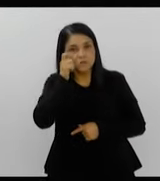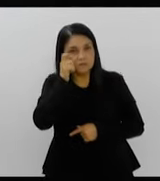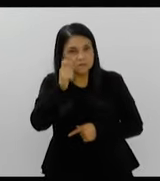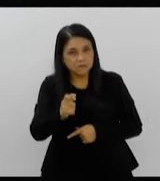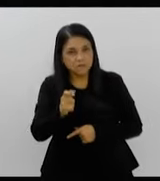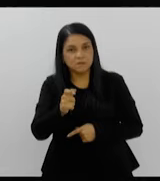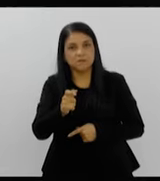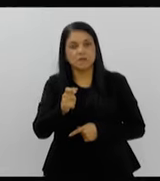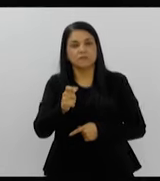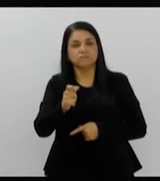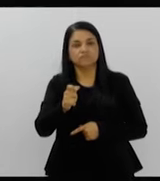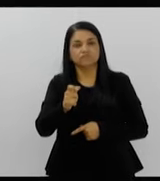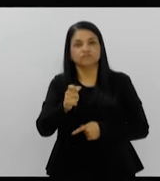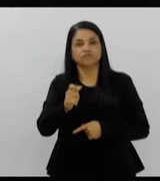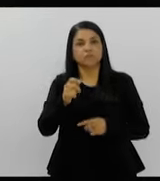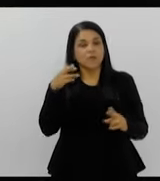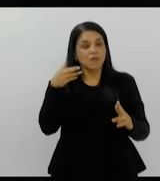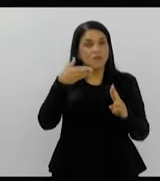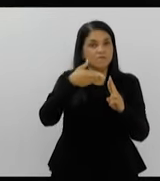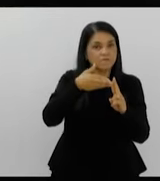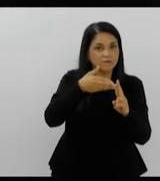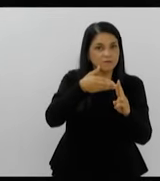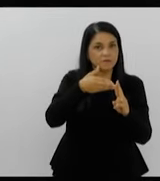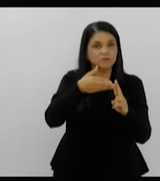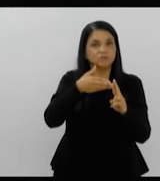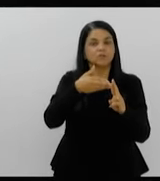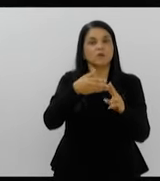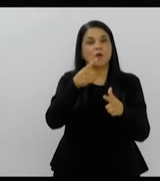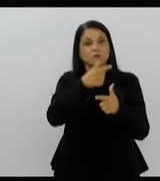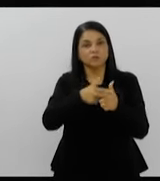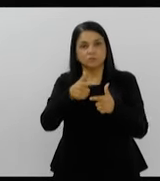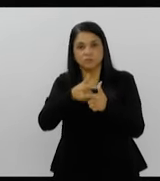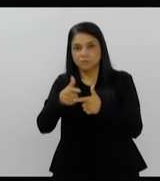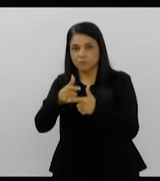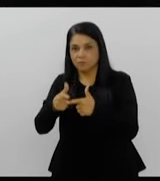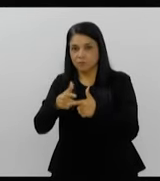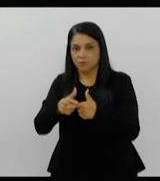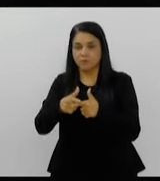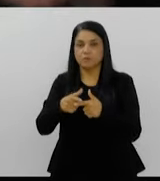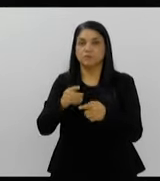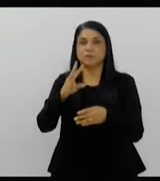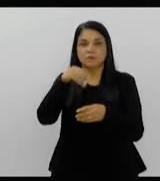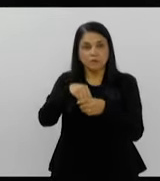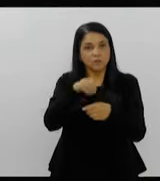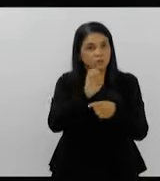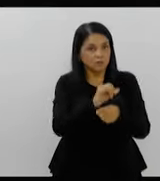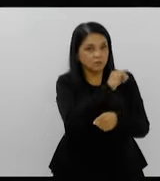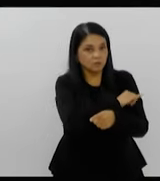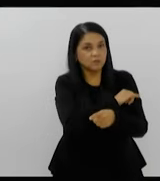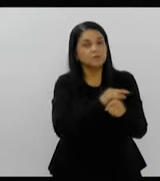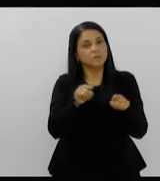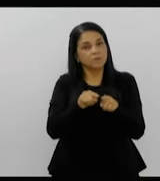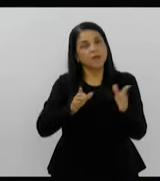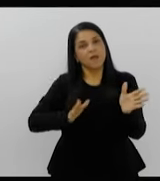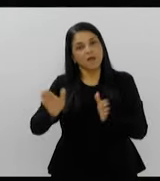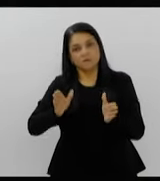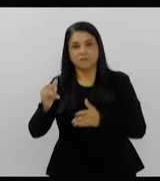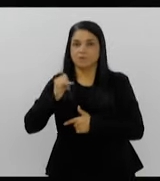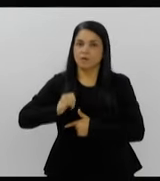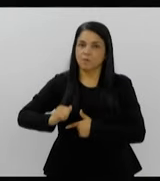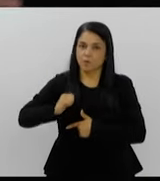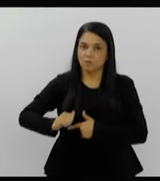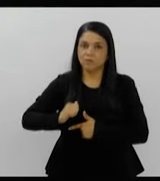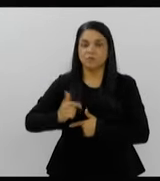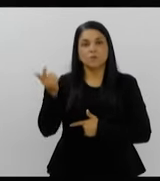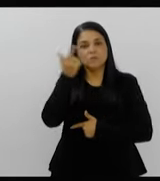questões diretamente relacionadas aos problemas enfrentados aqui no âmbito do Rio de Janeiro também tenham acesso a bolsas e